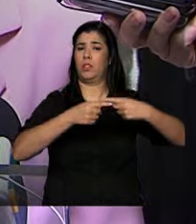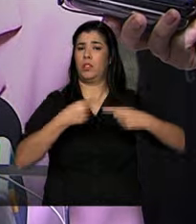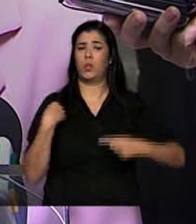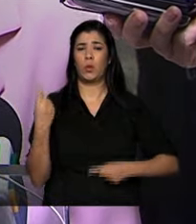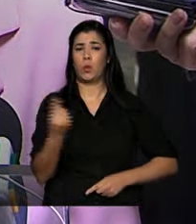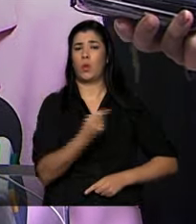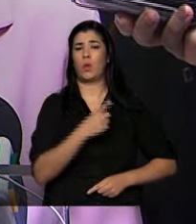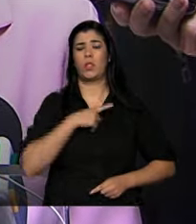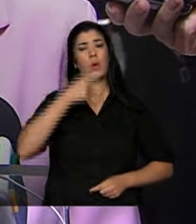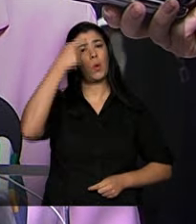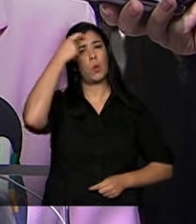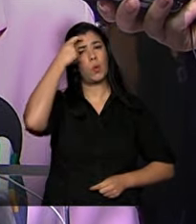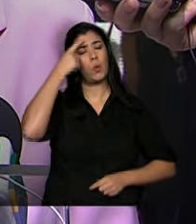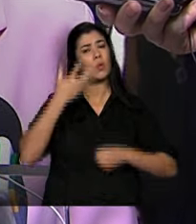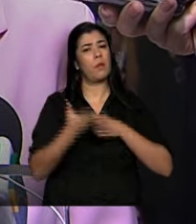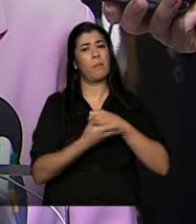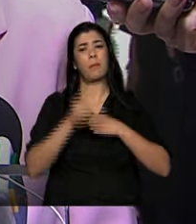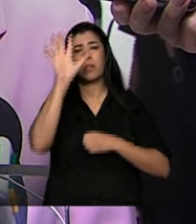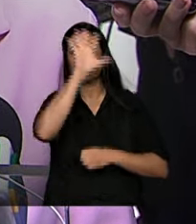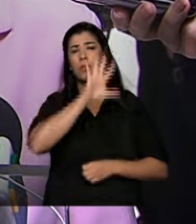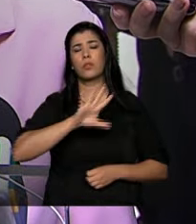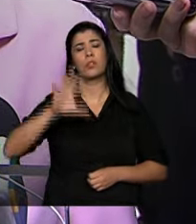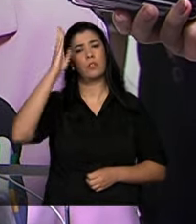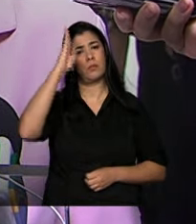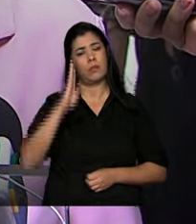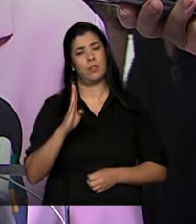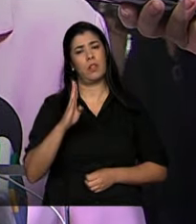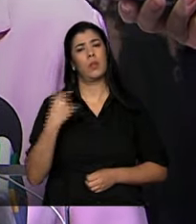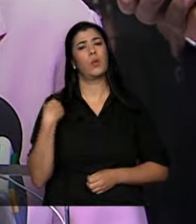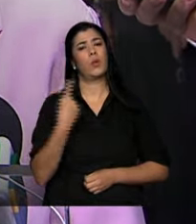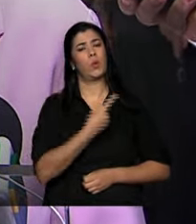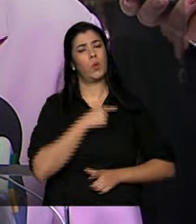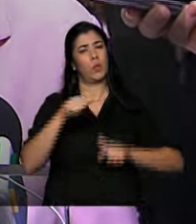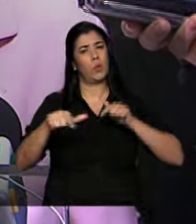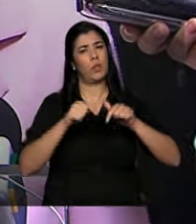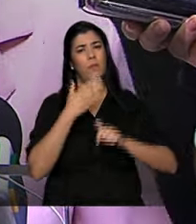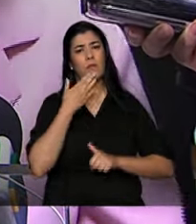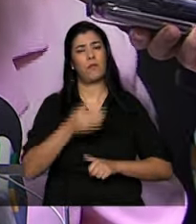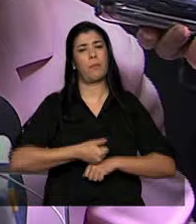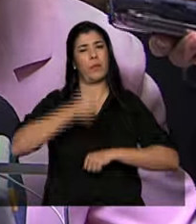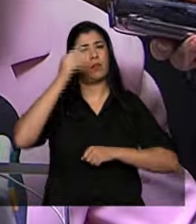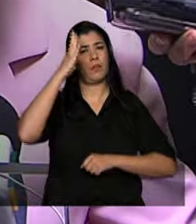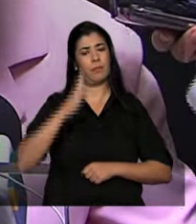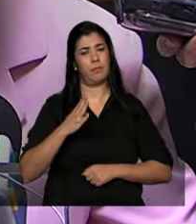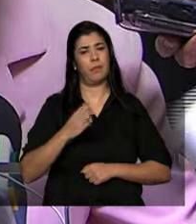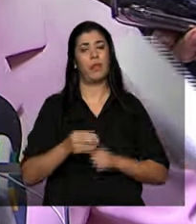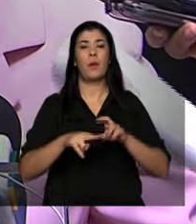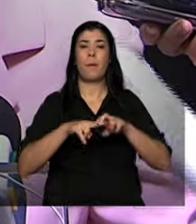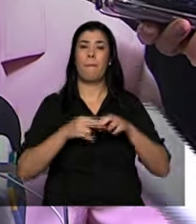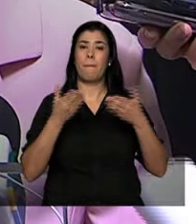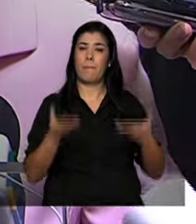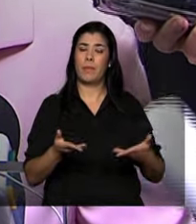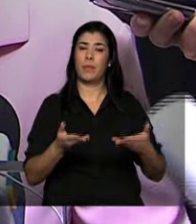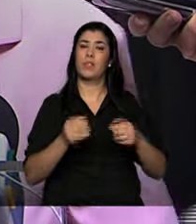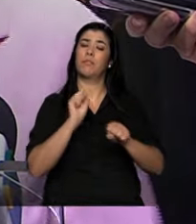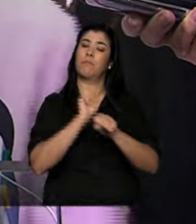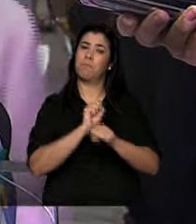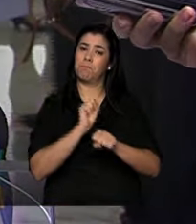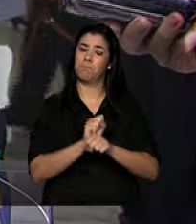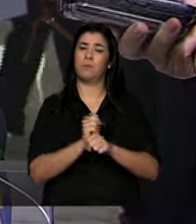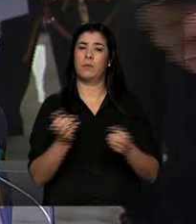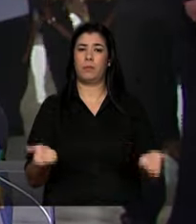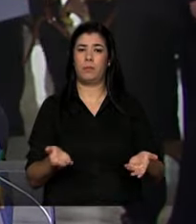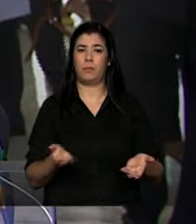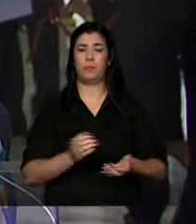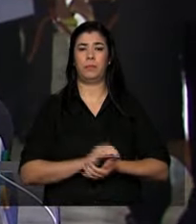básica em todos nós brasileiros nós trabalhamos a favor do brasil então por isso que eu falo vou aguardar